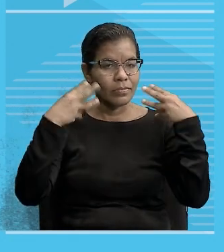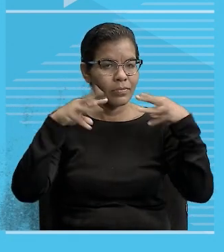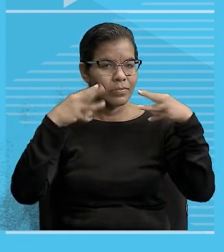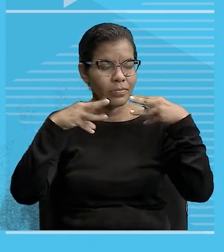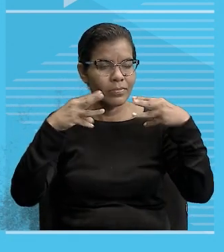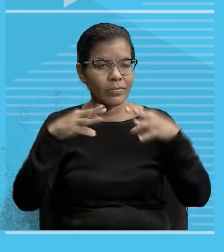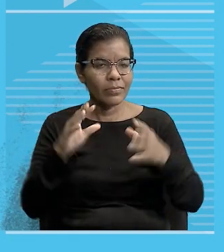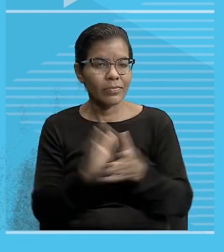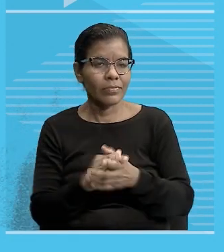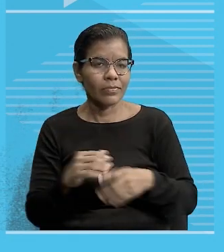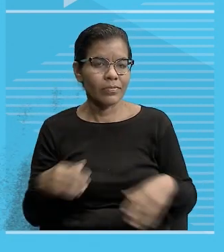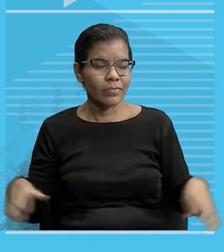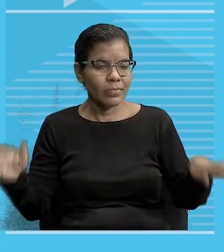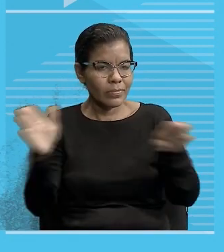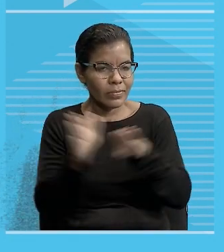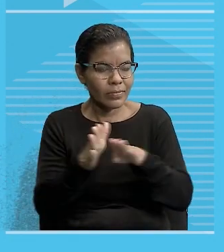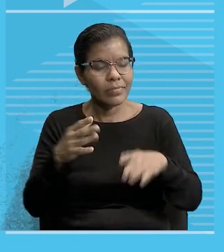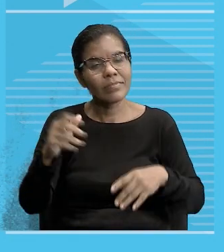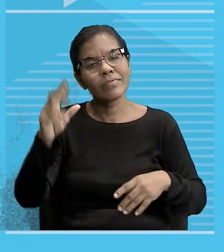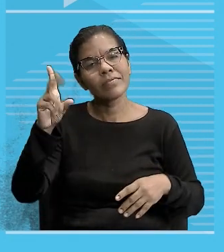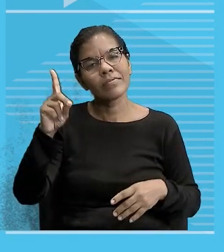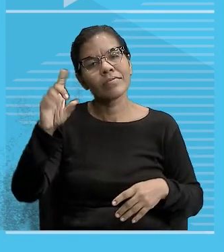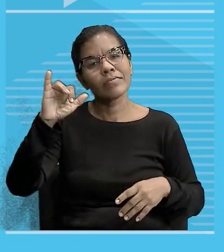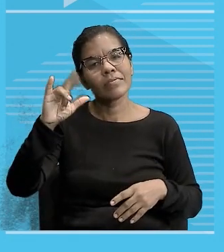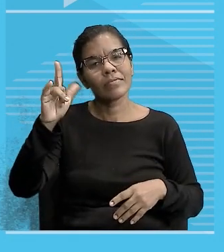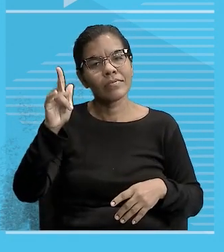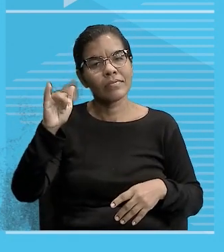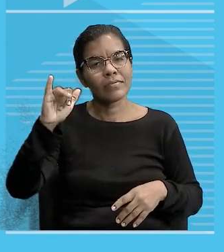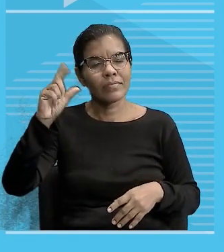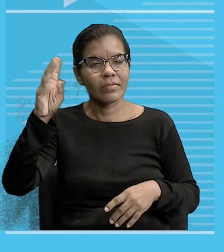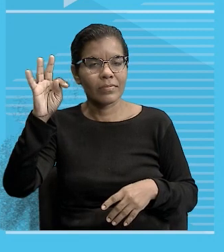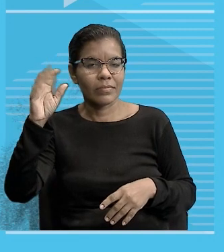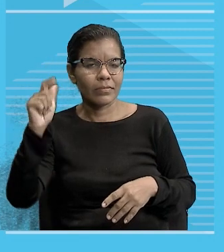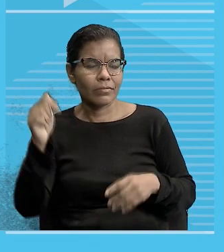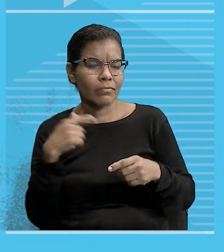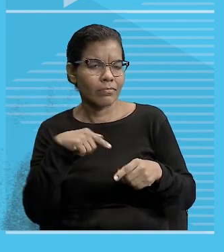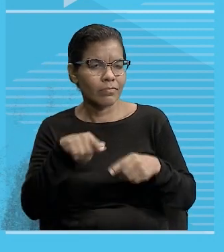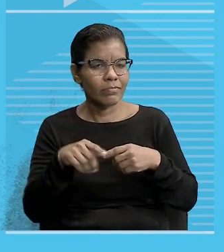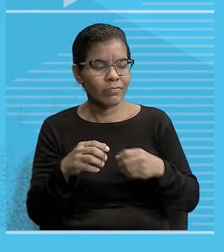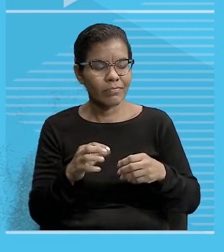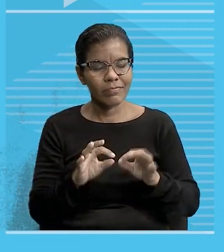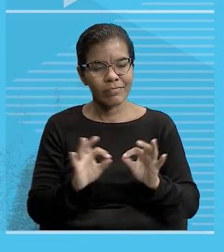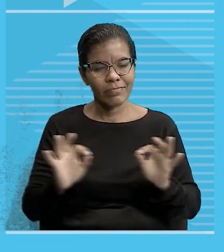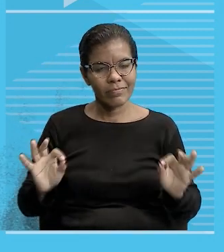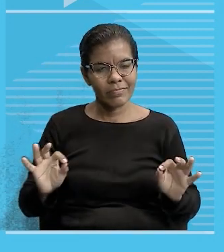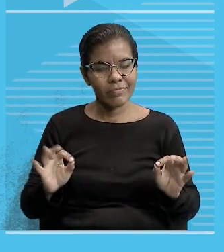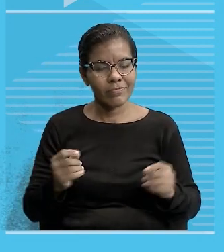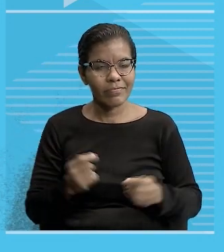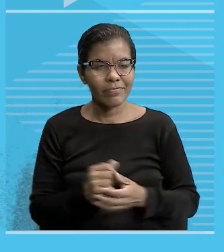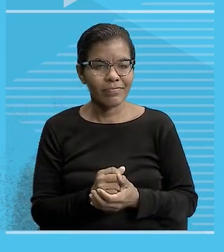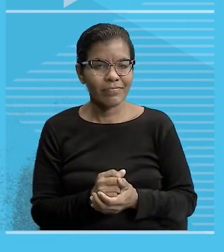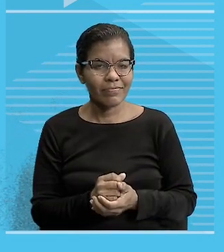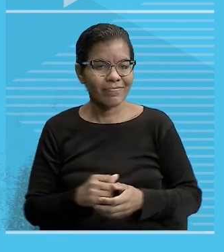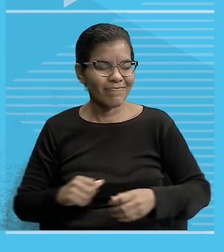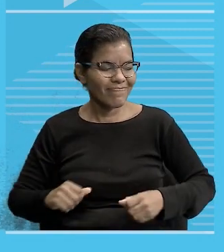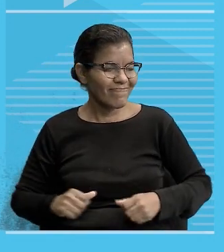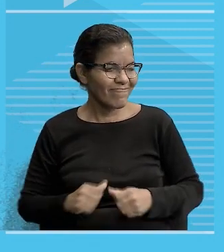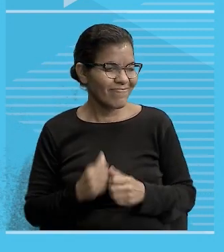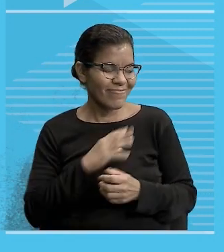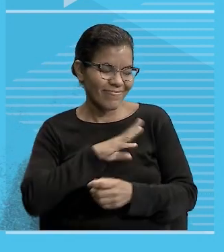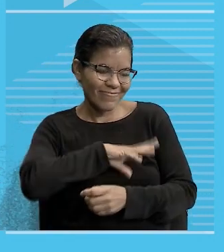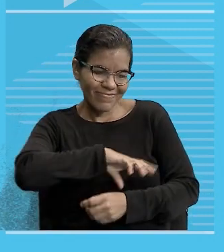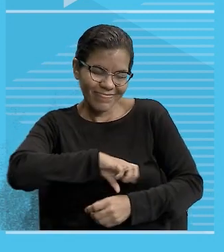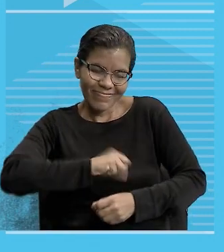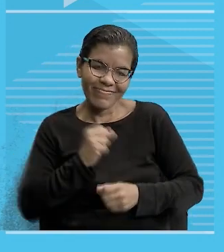ao digital ok meus queridos alunos vocês simplesmente vão amar